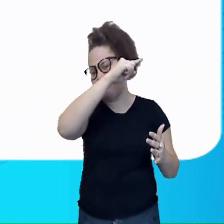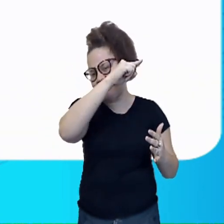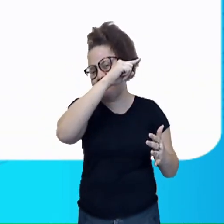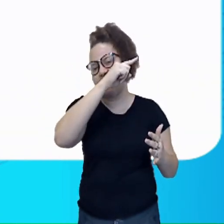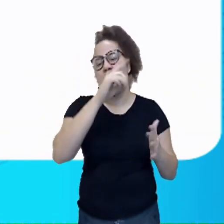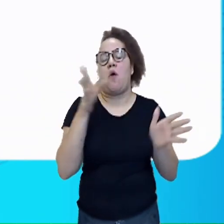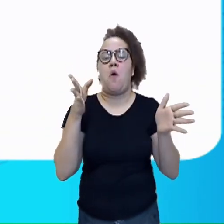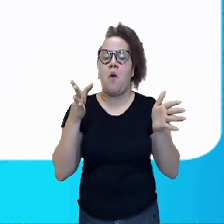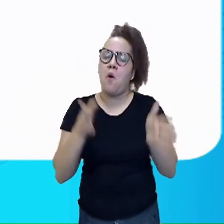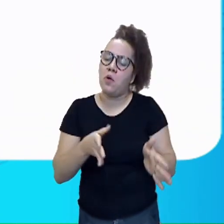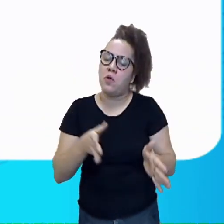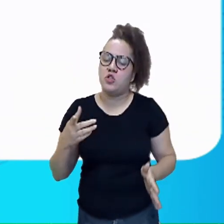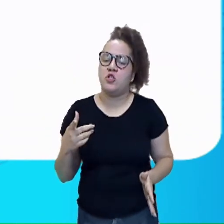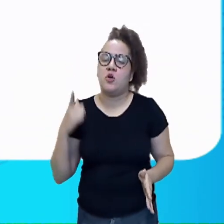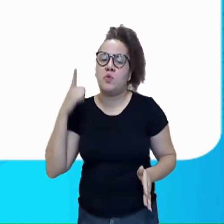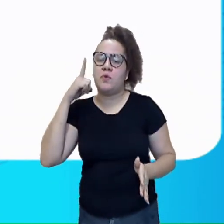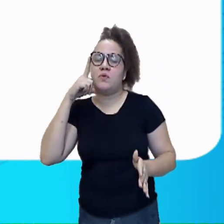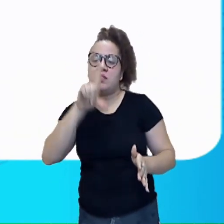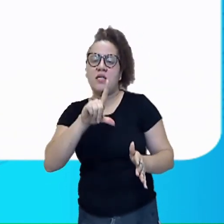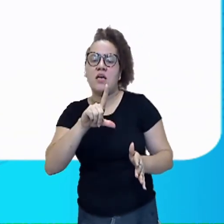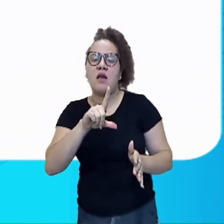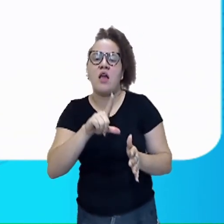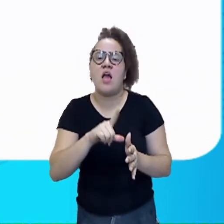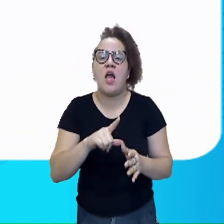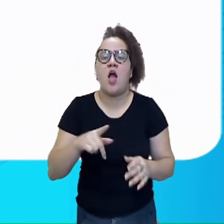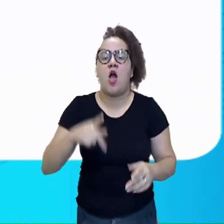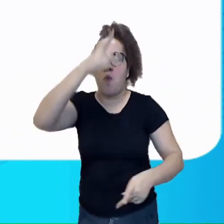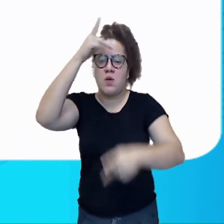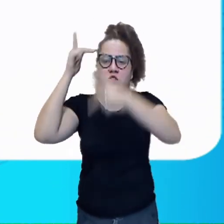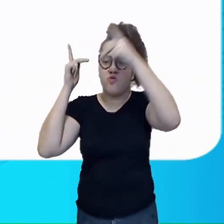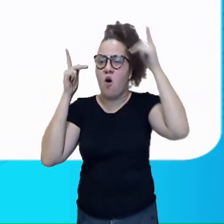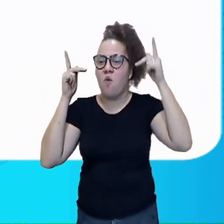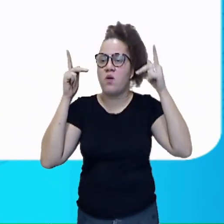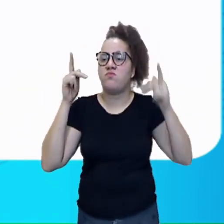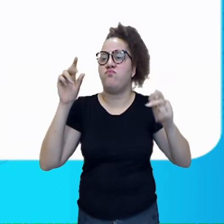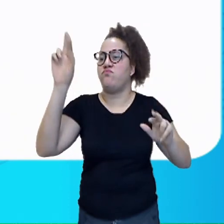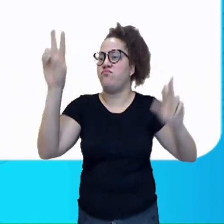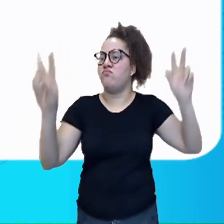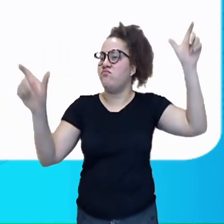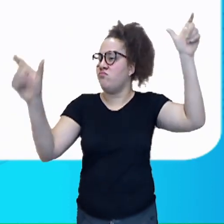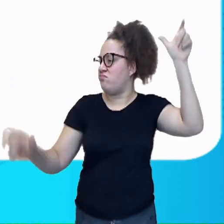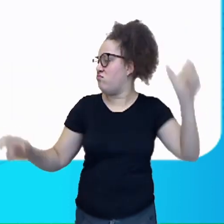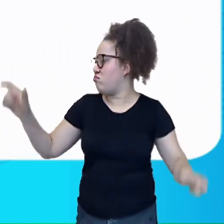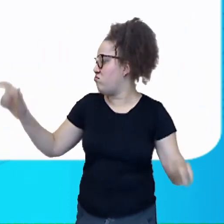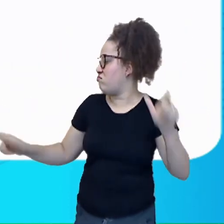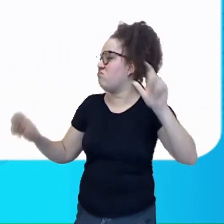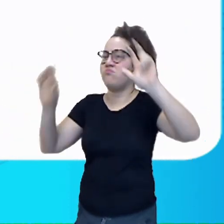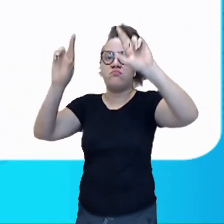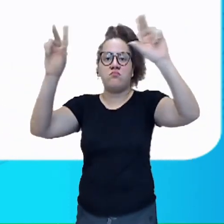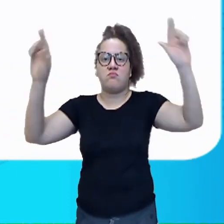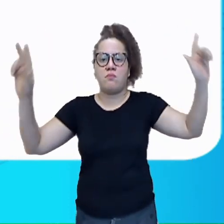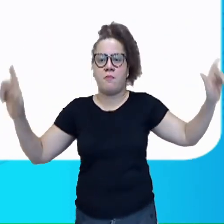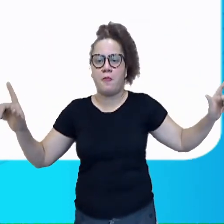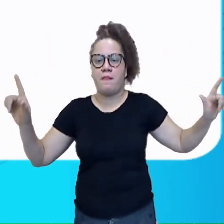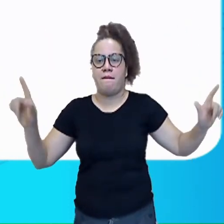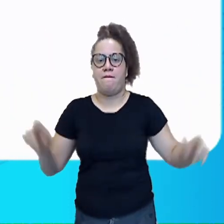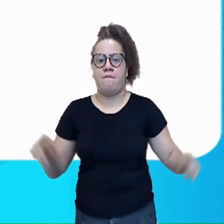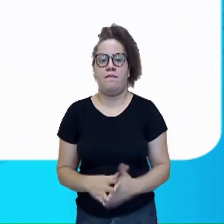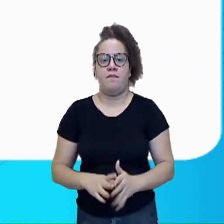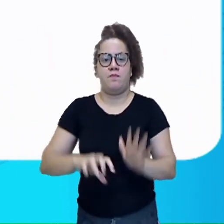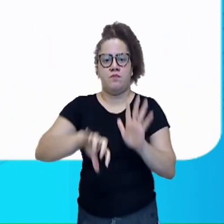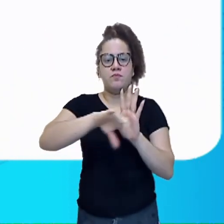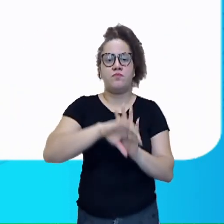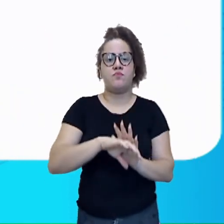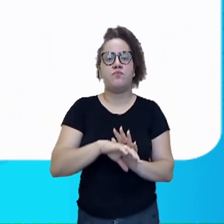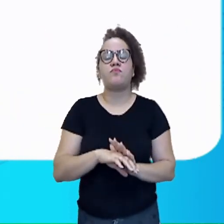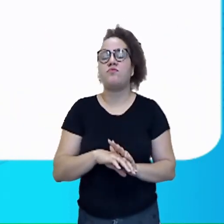caro. Hoje nós conseguimos comunicar com várias pessoas ao mesmo tempo. Nós podemos abrir o celular, fazer uma chamada de vídeo, né,